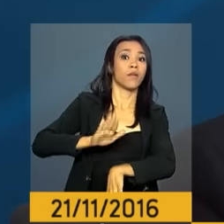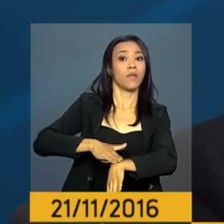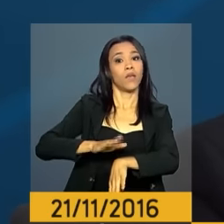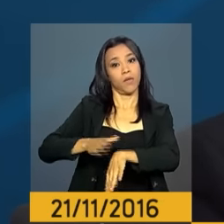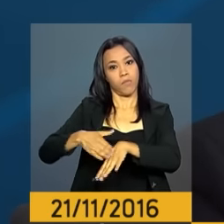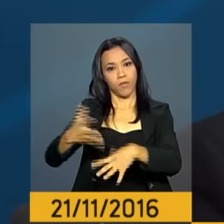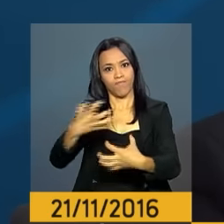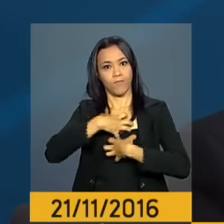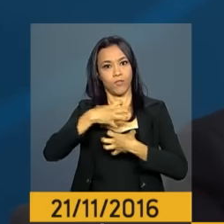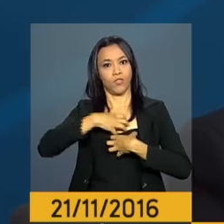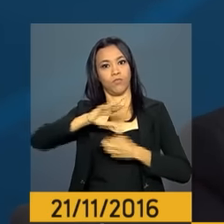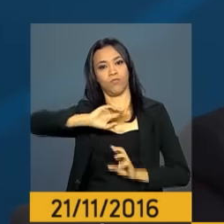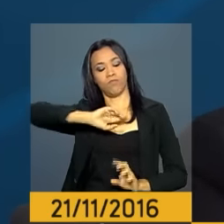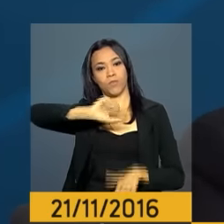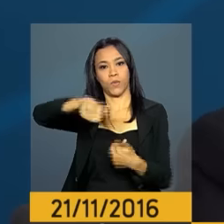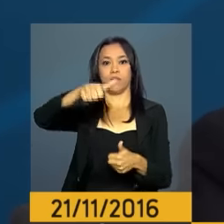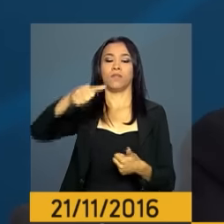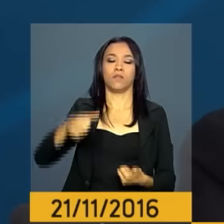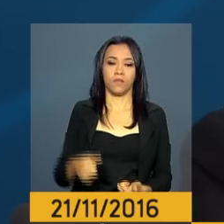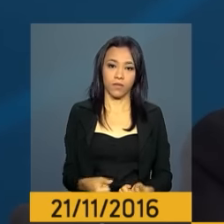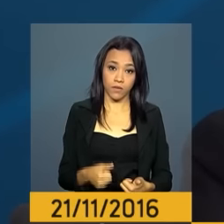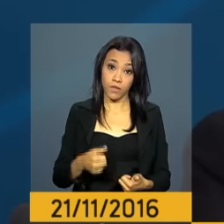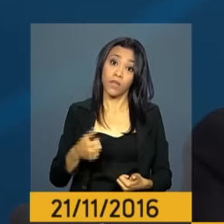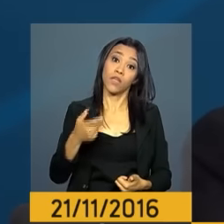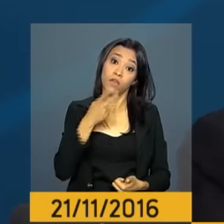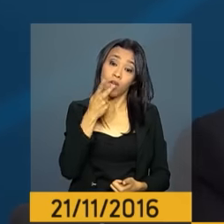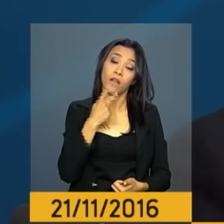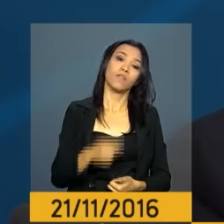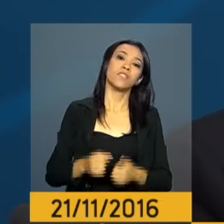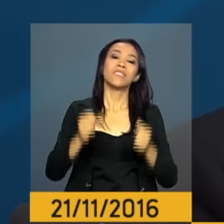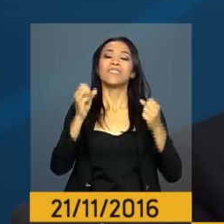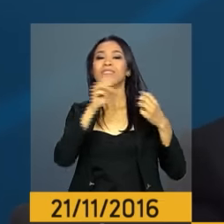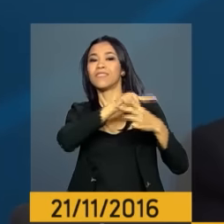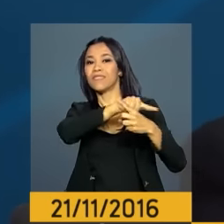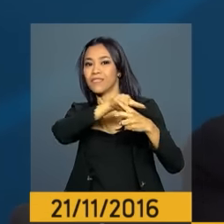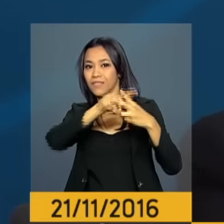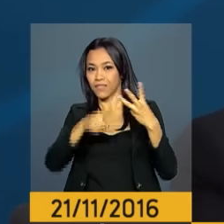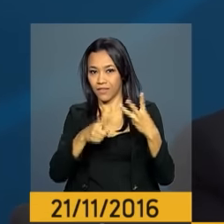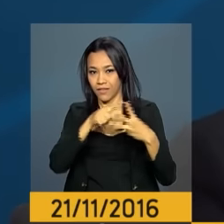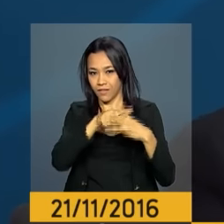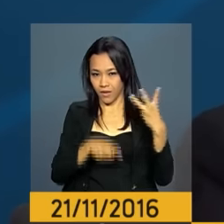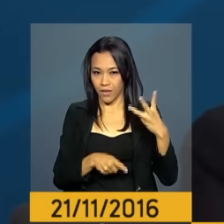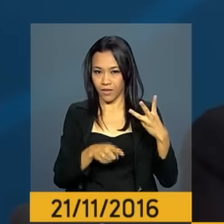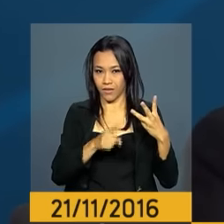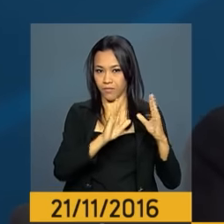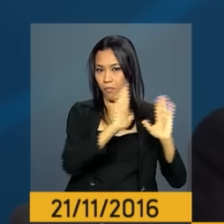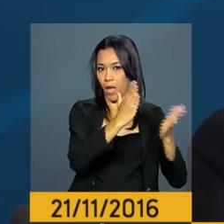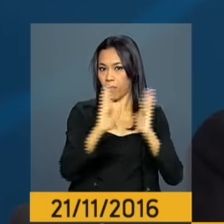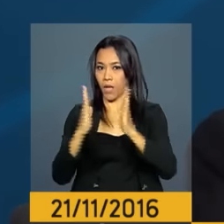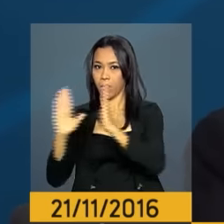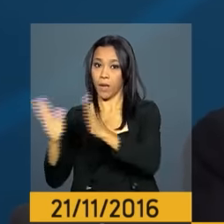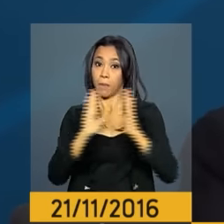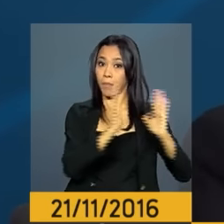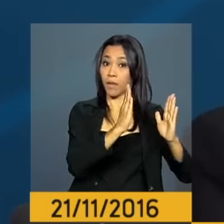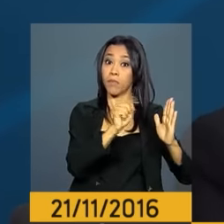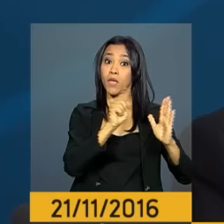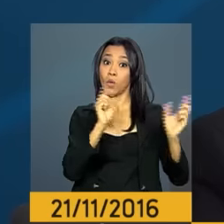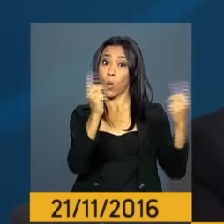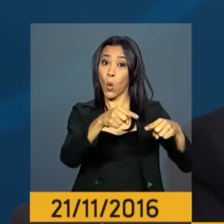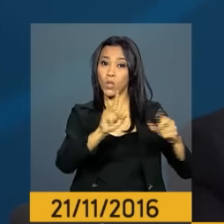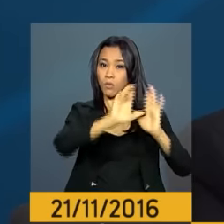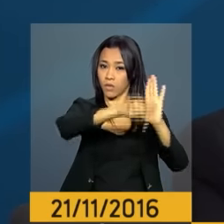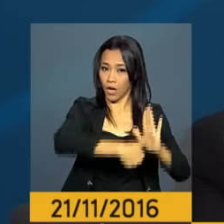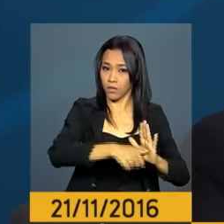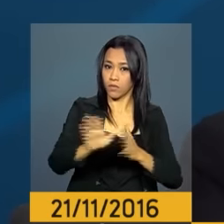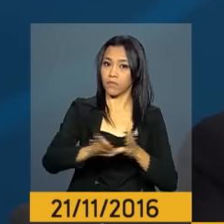nós todos, uma distinção entre essas três fases indispensáveis. Primeiro, o combate à recessão. Logo em